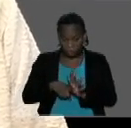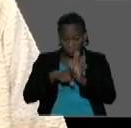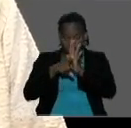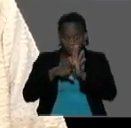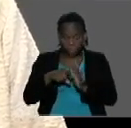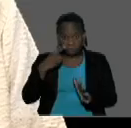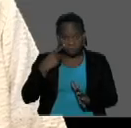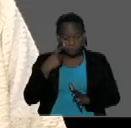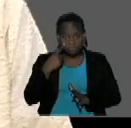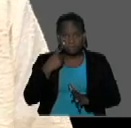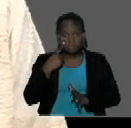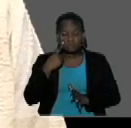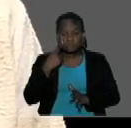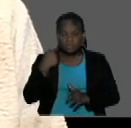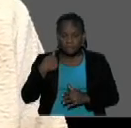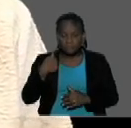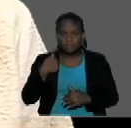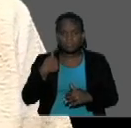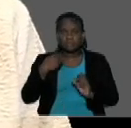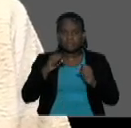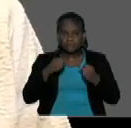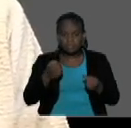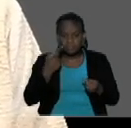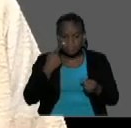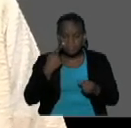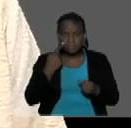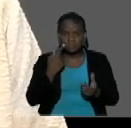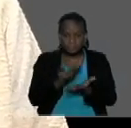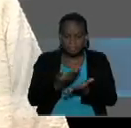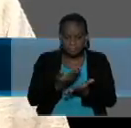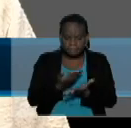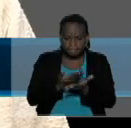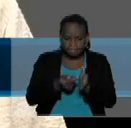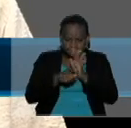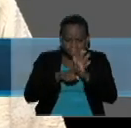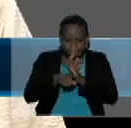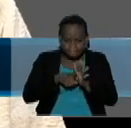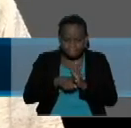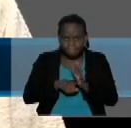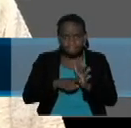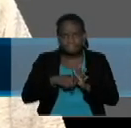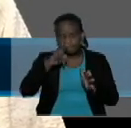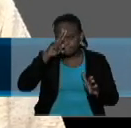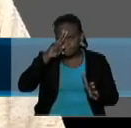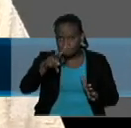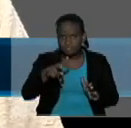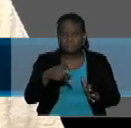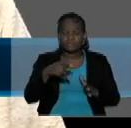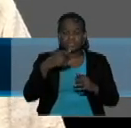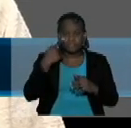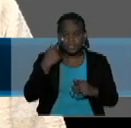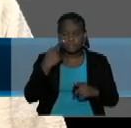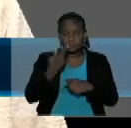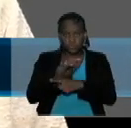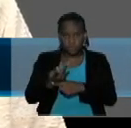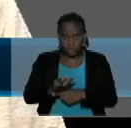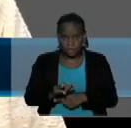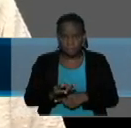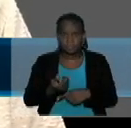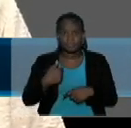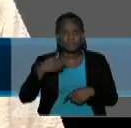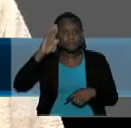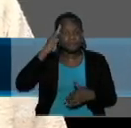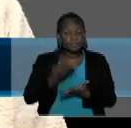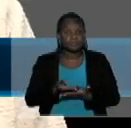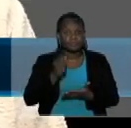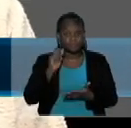isso e tenho me debruçado de forma muito intensa em buscar isso. E